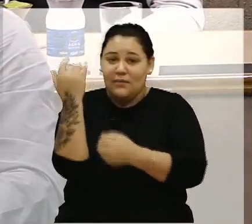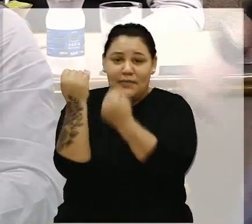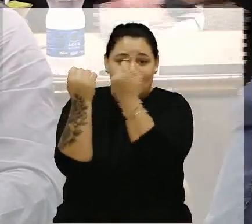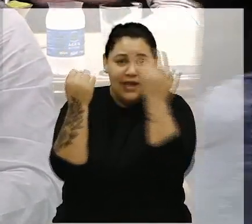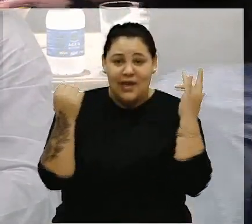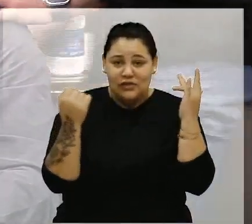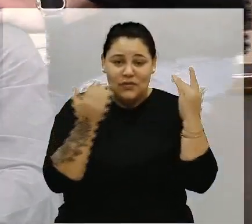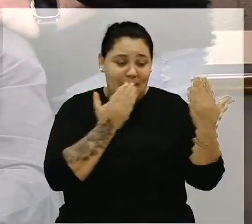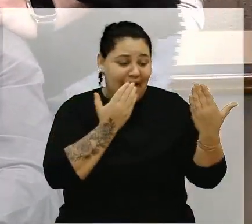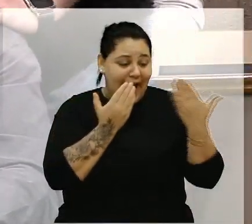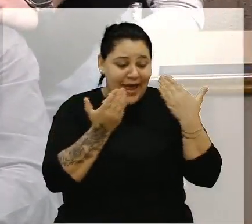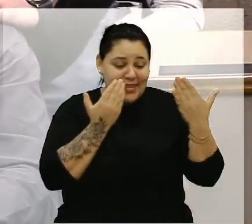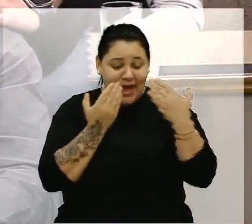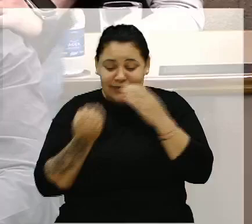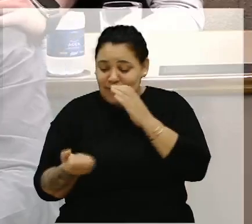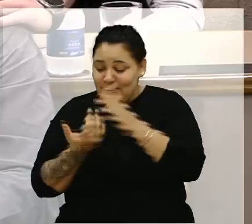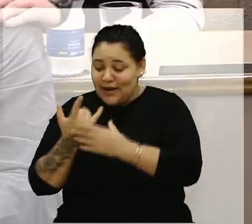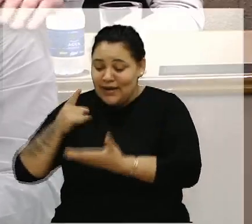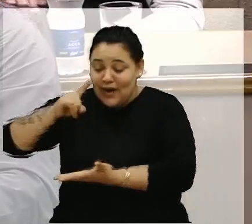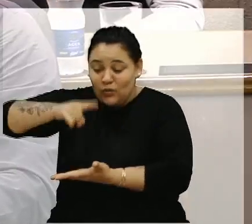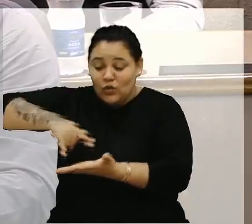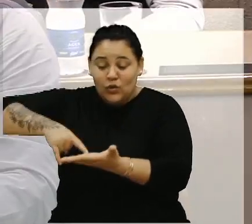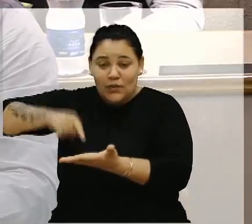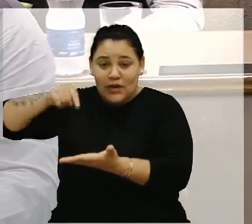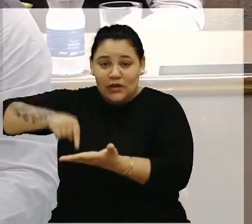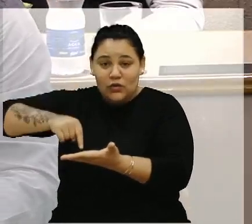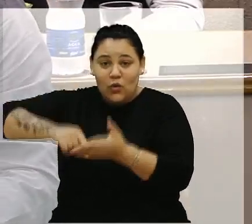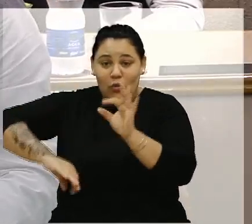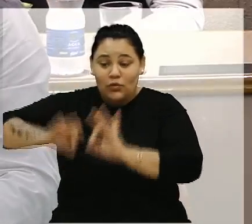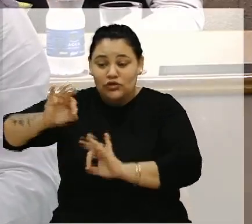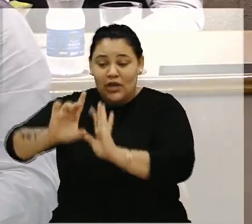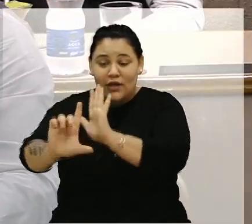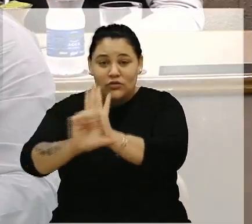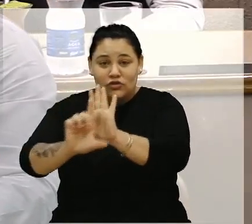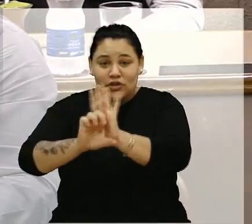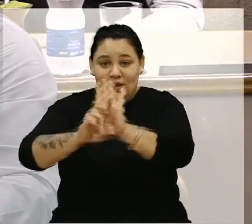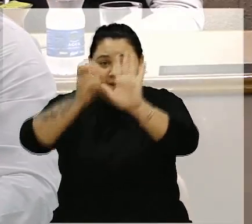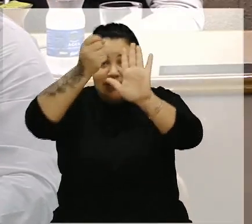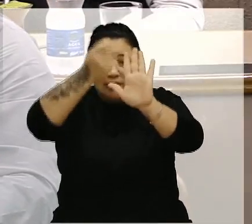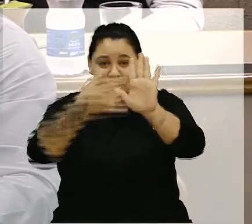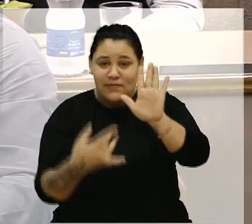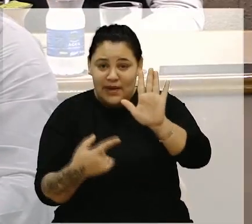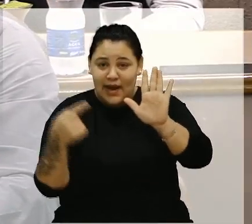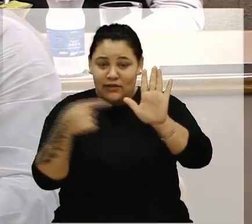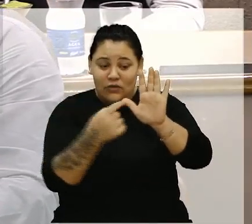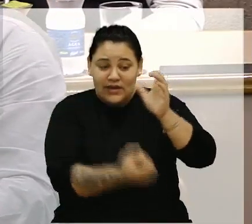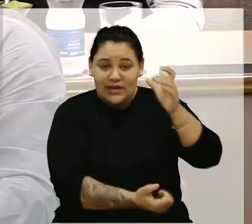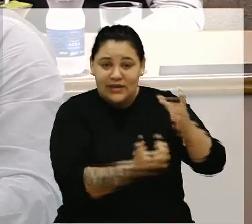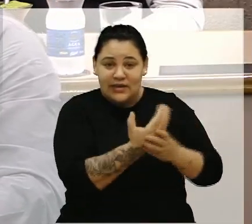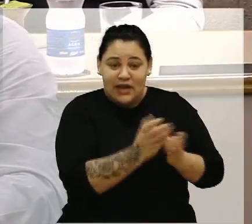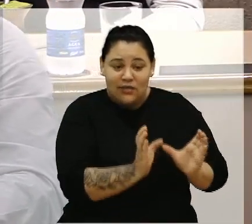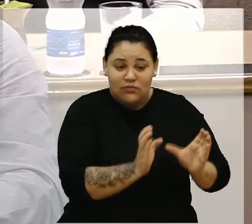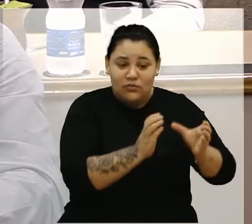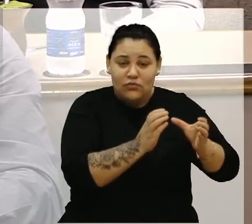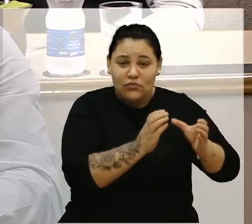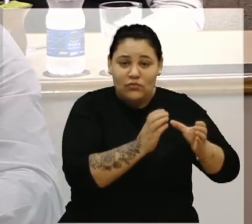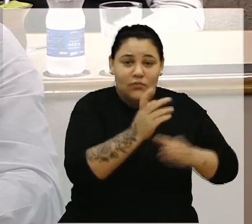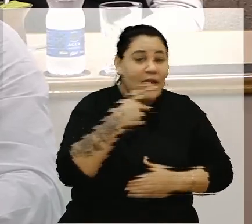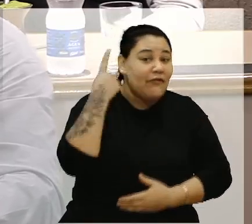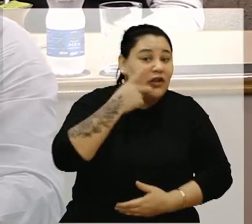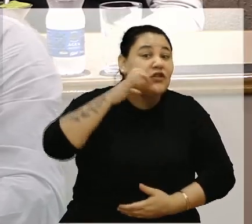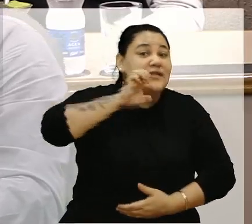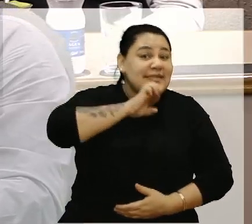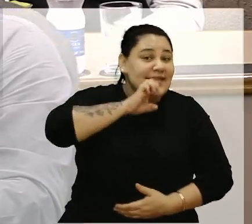para análise e emissão do parecer, o projeto de lei acima descrito, de autoria da vereadora Estela Balardim